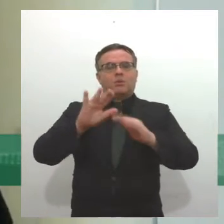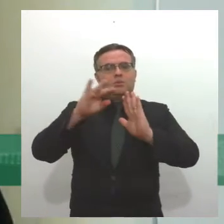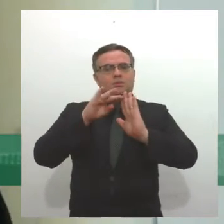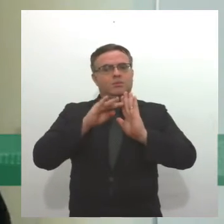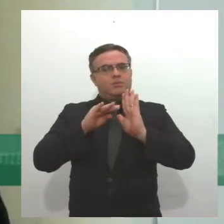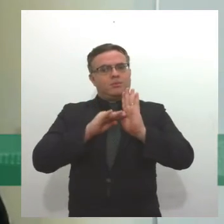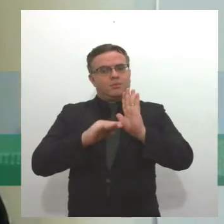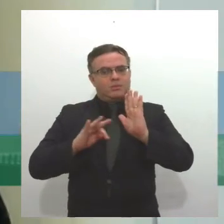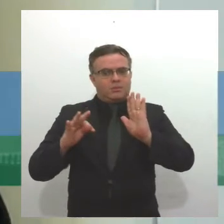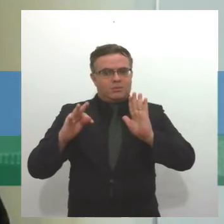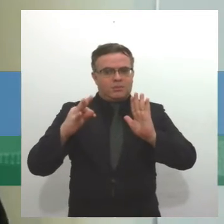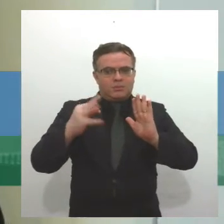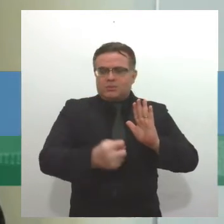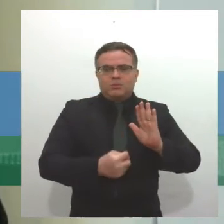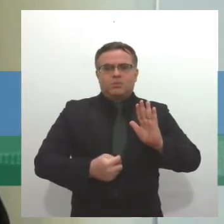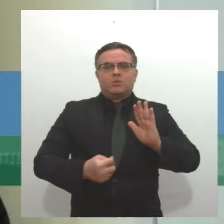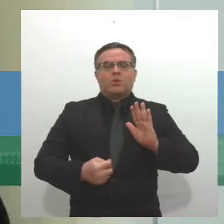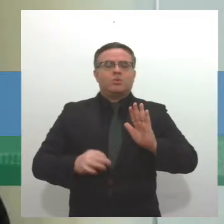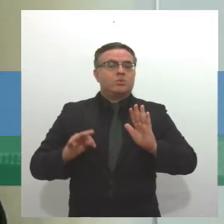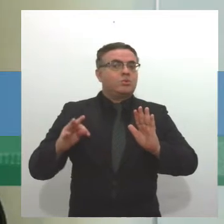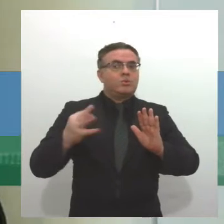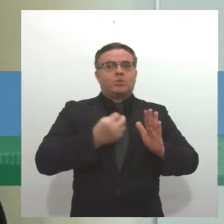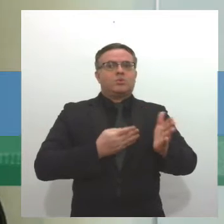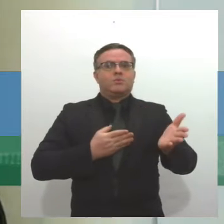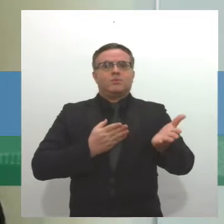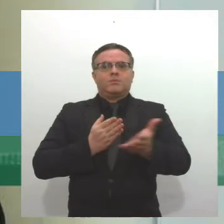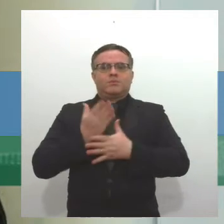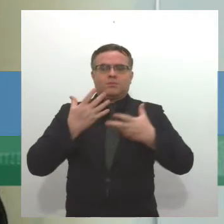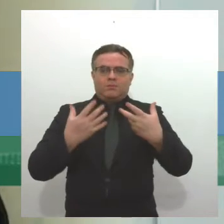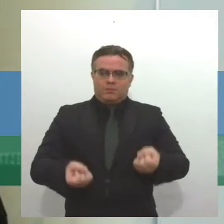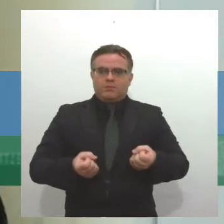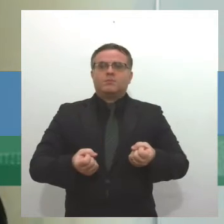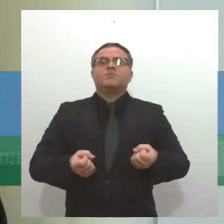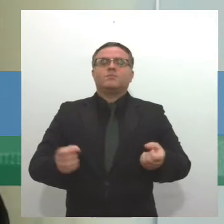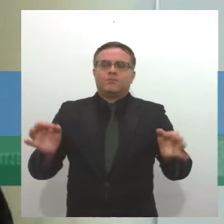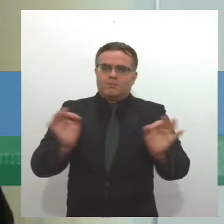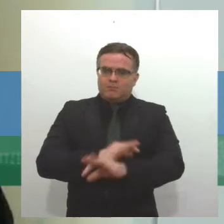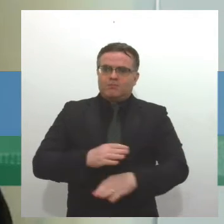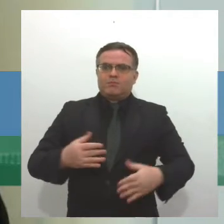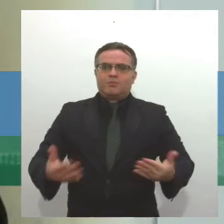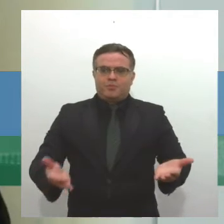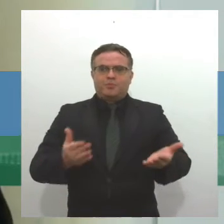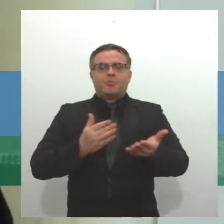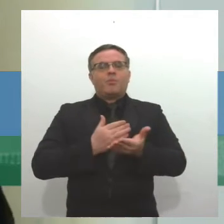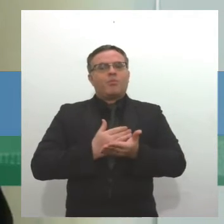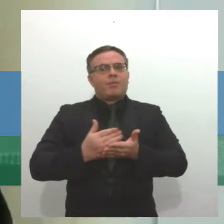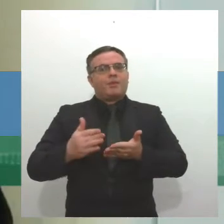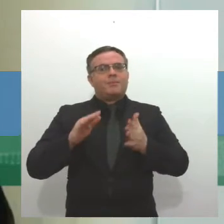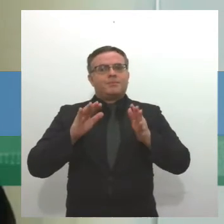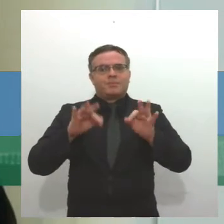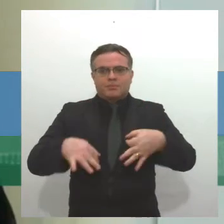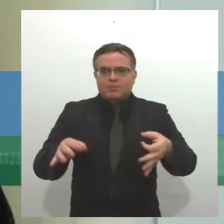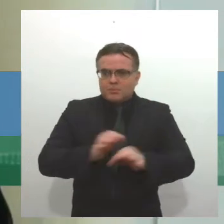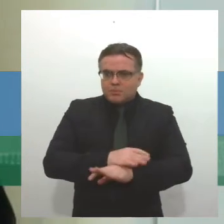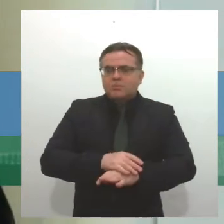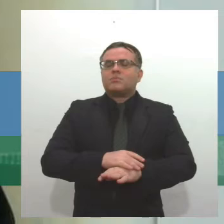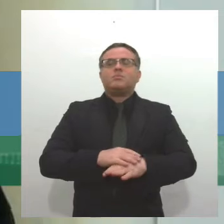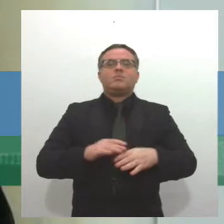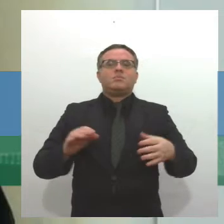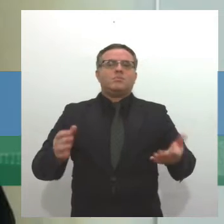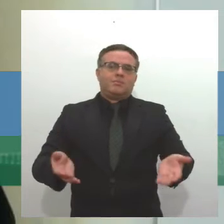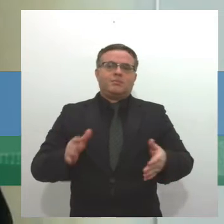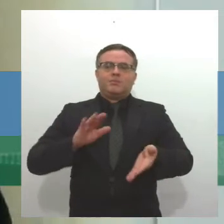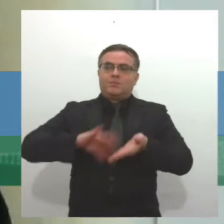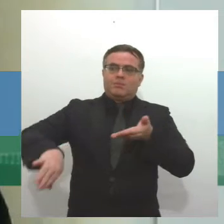todos aqueles, unanimemente, aprovando o nosso projeto, que tem começo, meio e fim, e ninguém ficou de fora, sequer